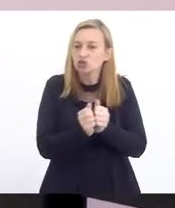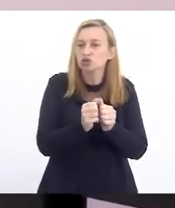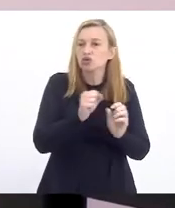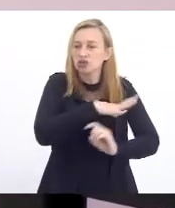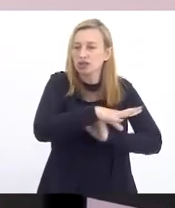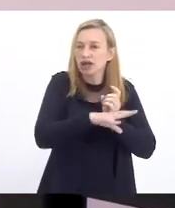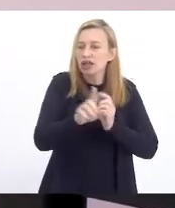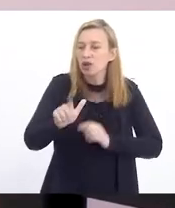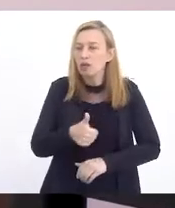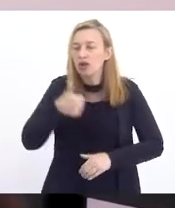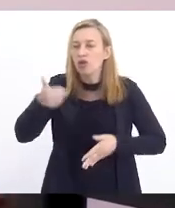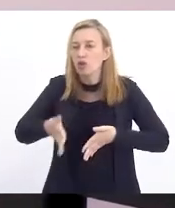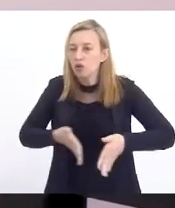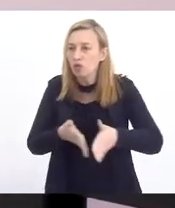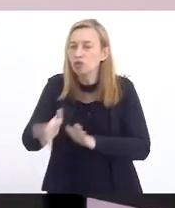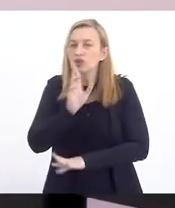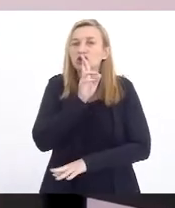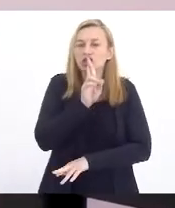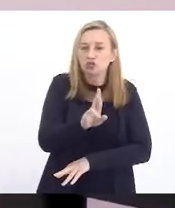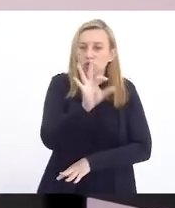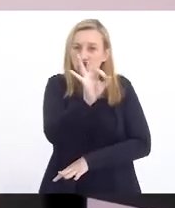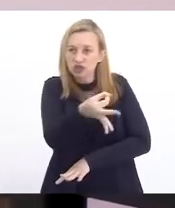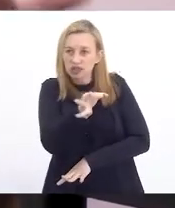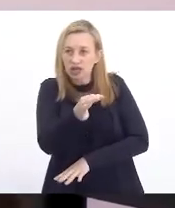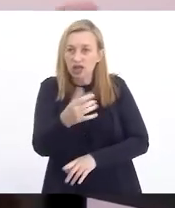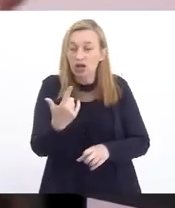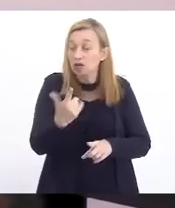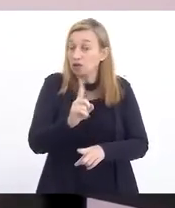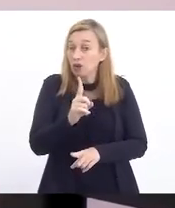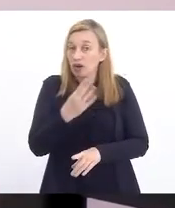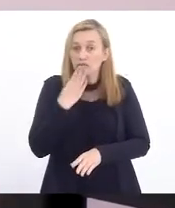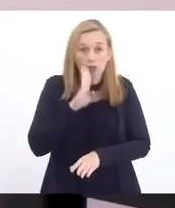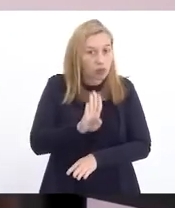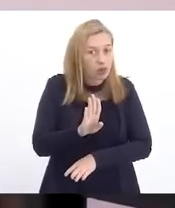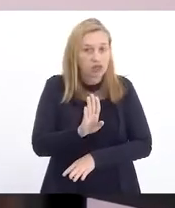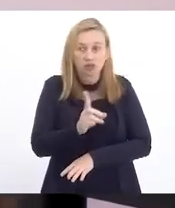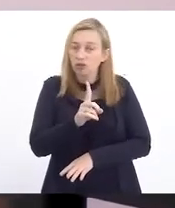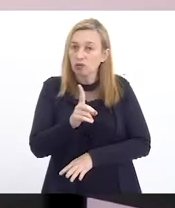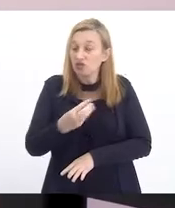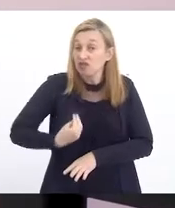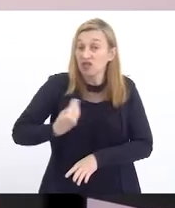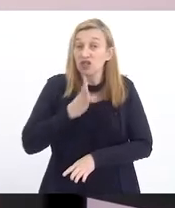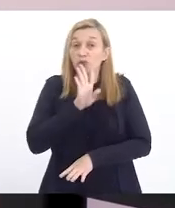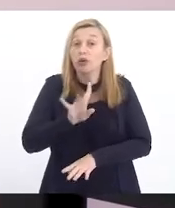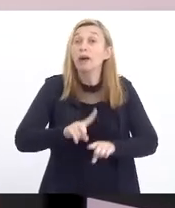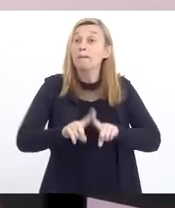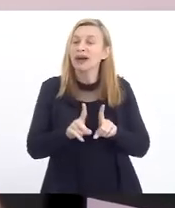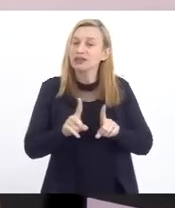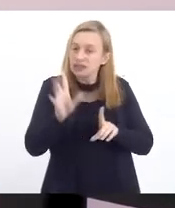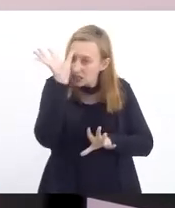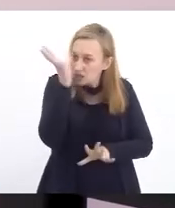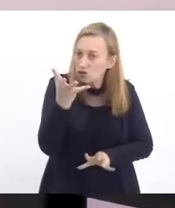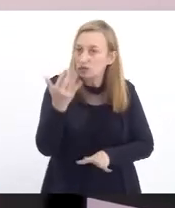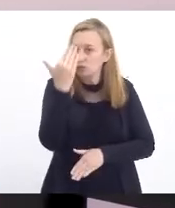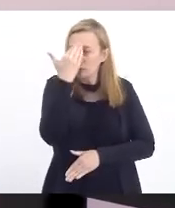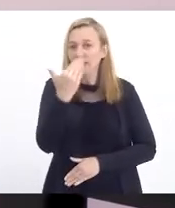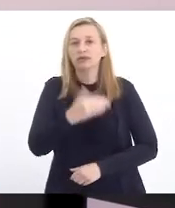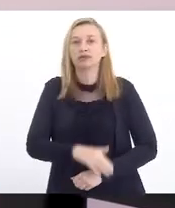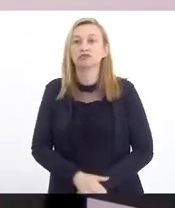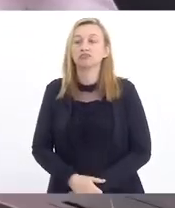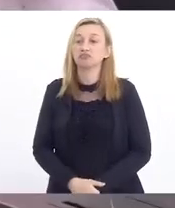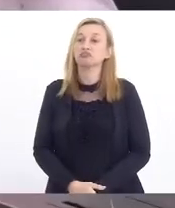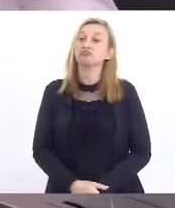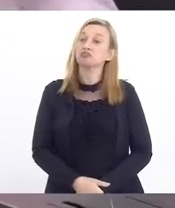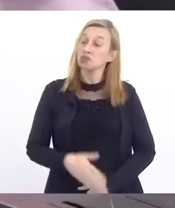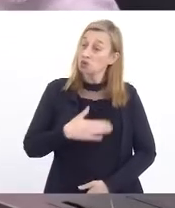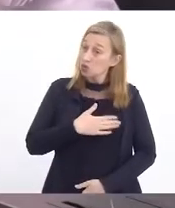caminho para a gente ter respostas objetivas, porque não é promessa, a gente não pode viver de promessa, mas sim de soluções. Obrigado. Então, eu gostei